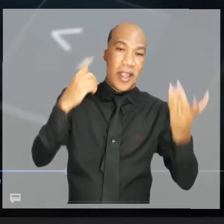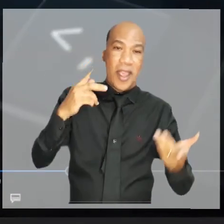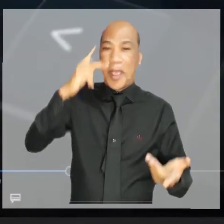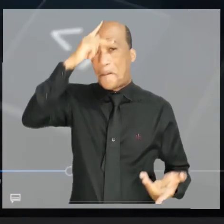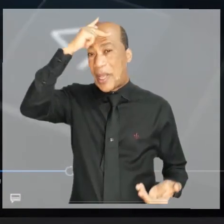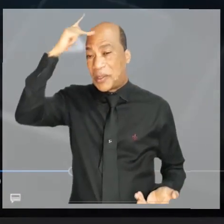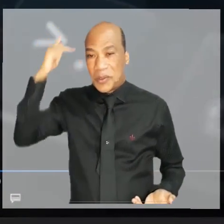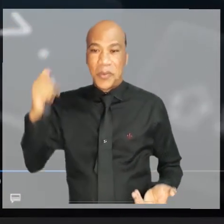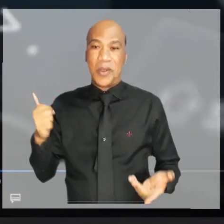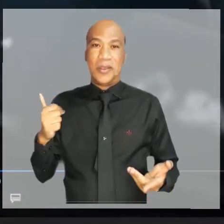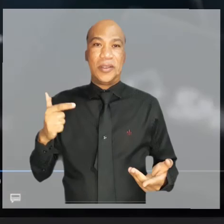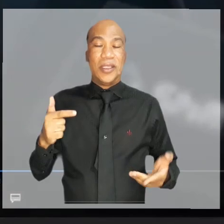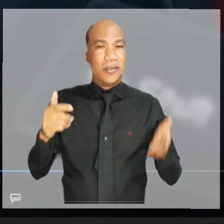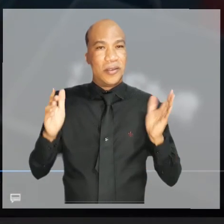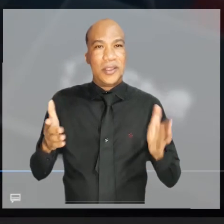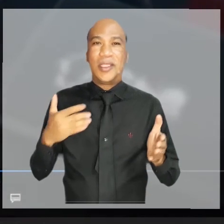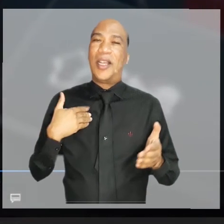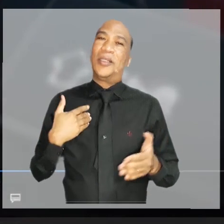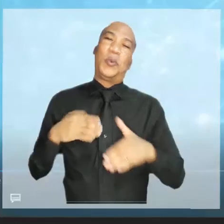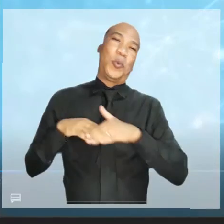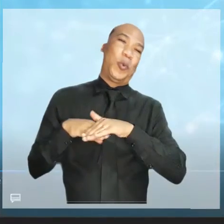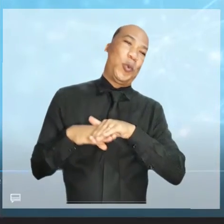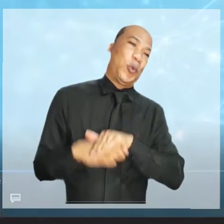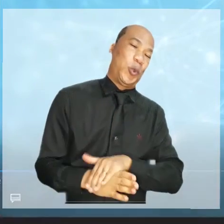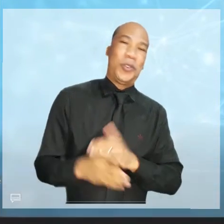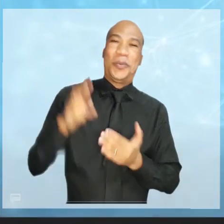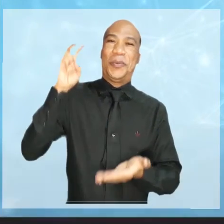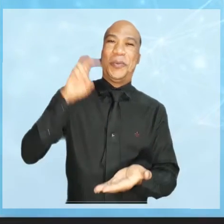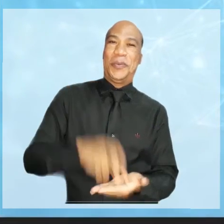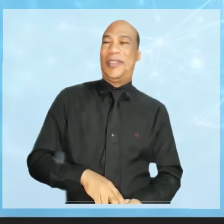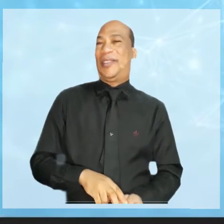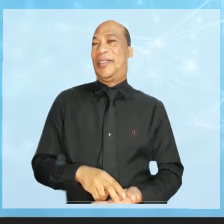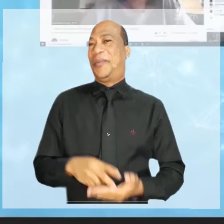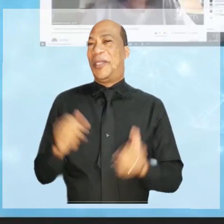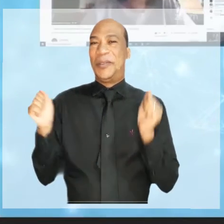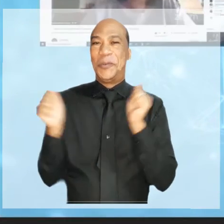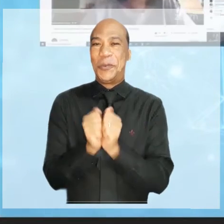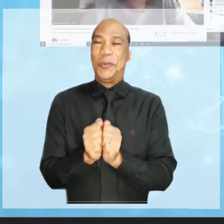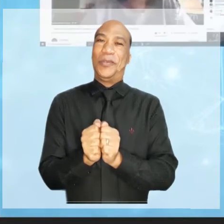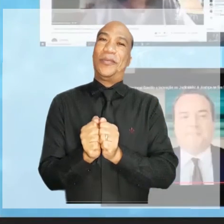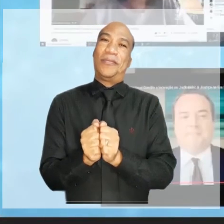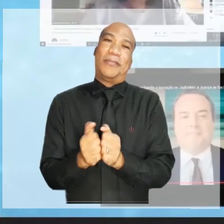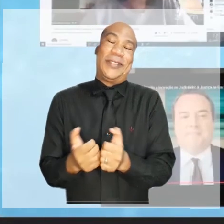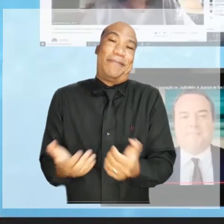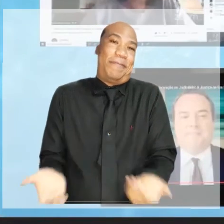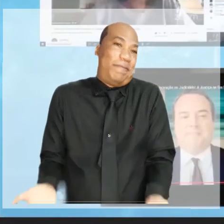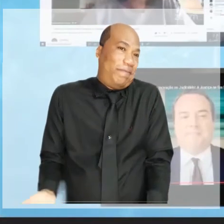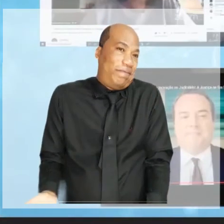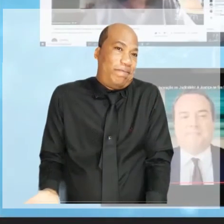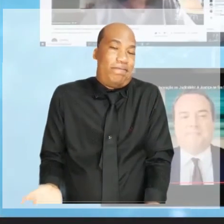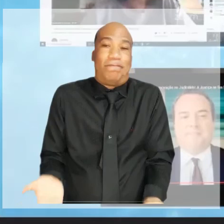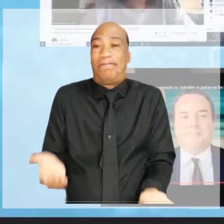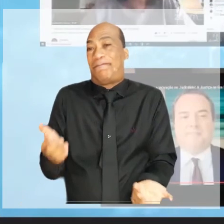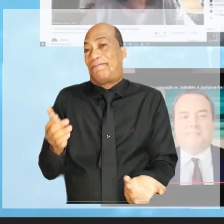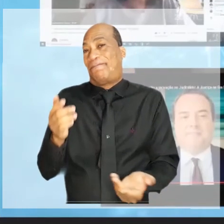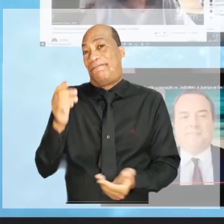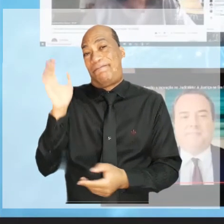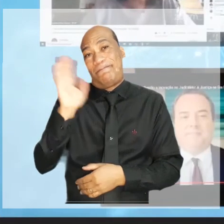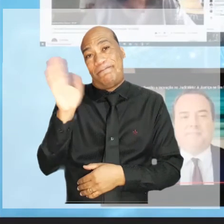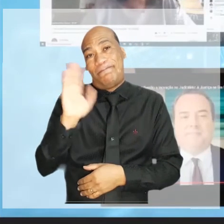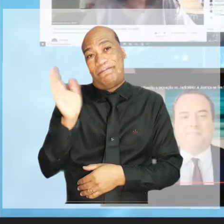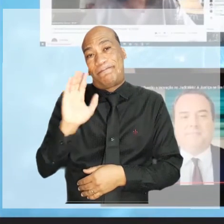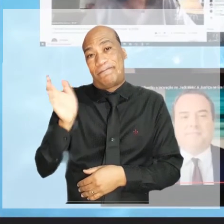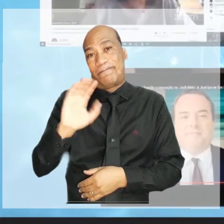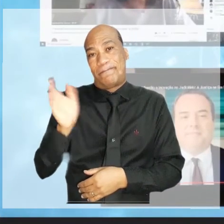a hora de nos despedirmos. Foram ricos momentos sobre como a gestão e a inovação impactam a